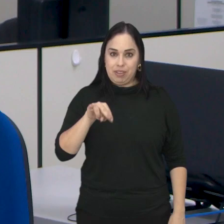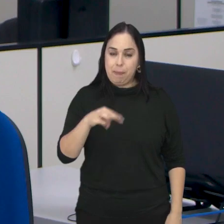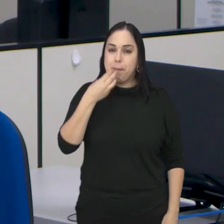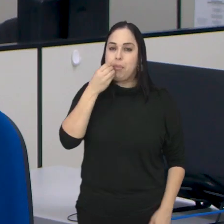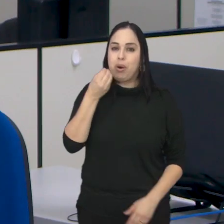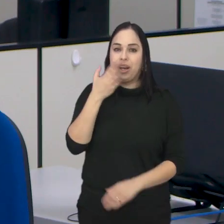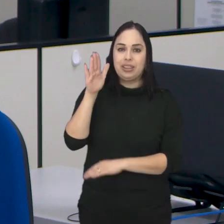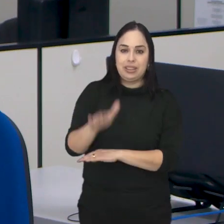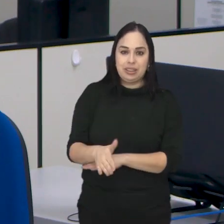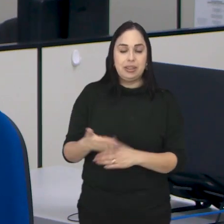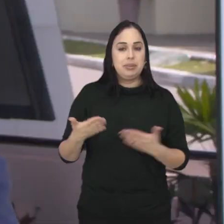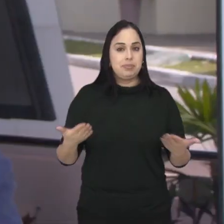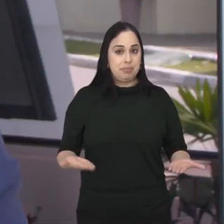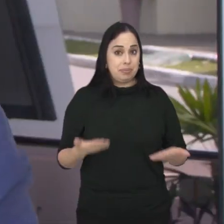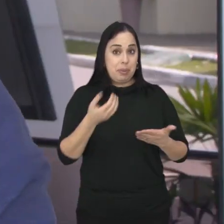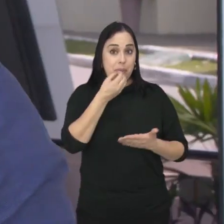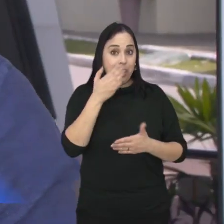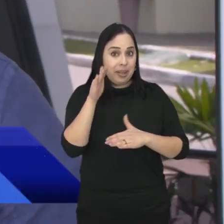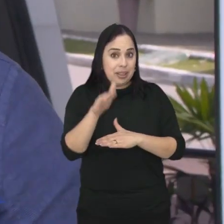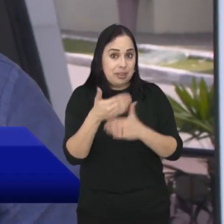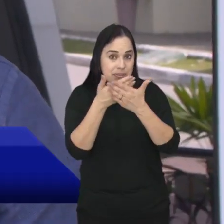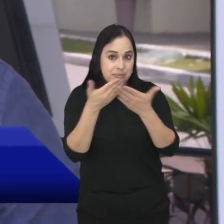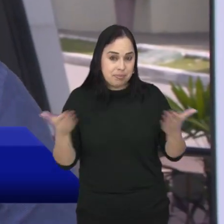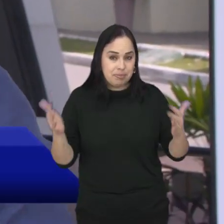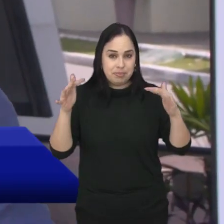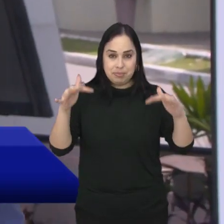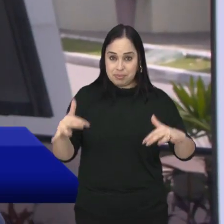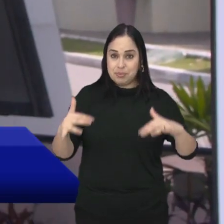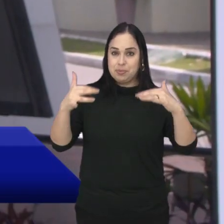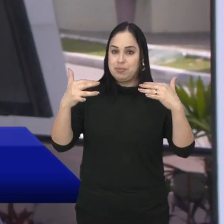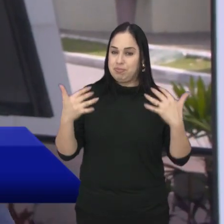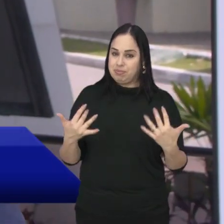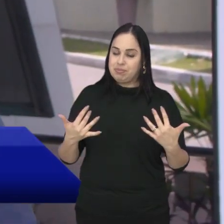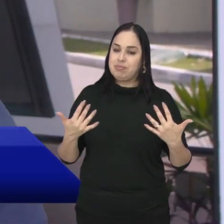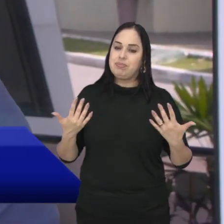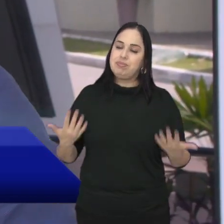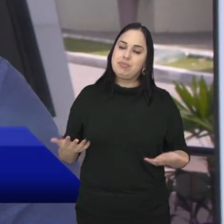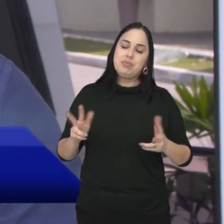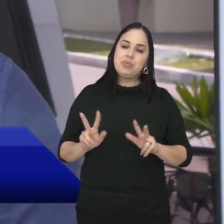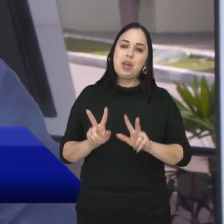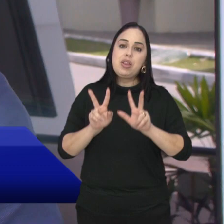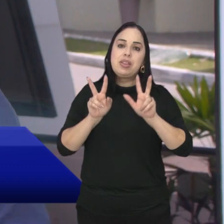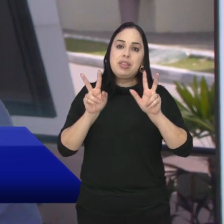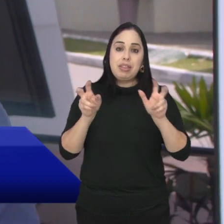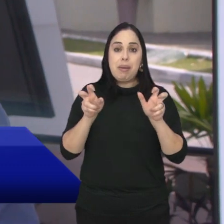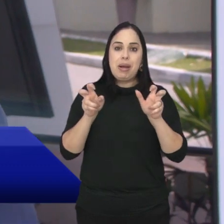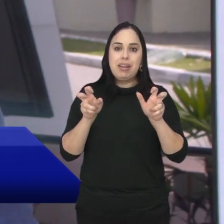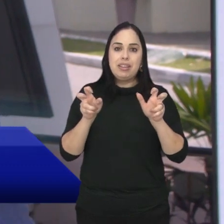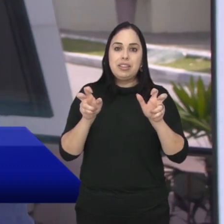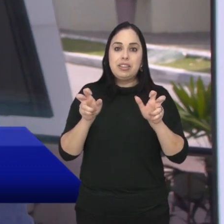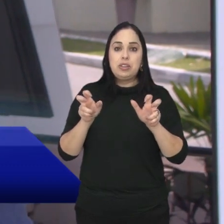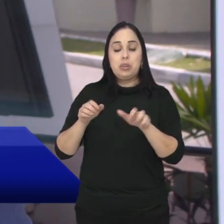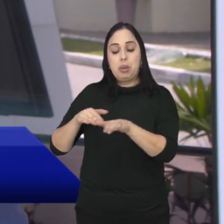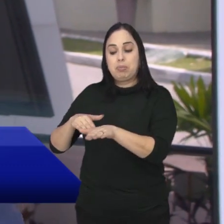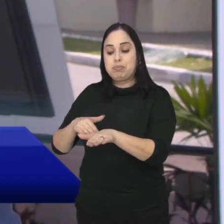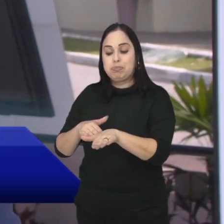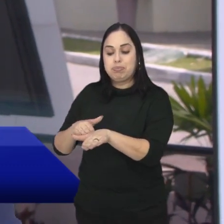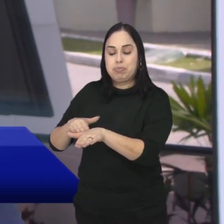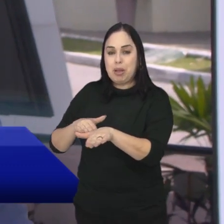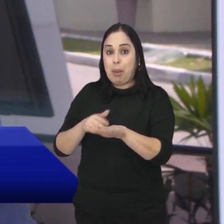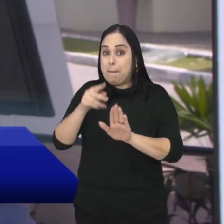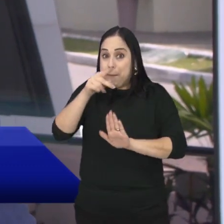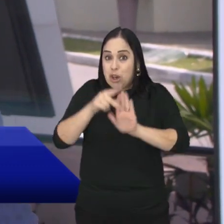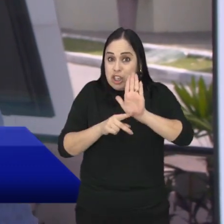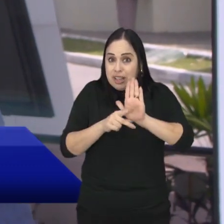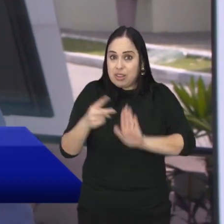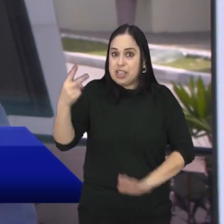Boa tarde para você, Marvin. Sandra, boa tarde para você, boa tarde a todos que nos acompanham. A gente fala da execução, né, da segunda